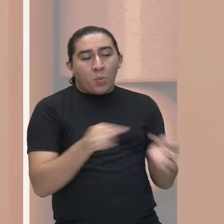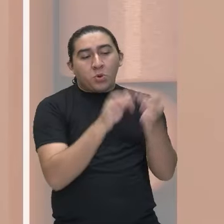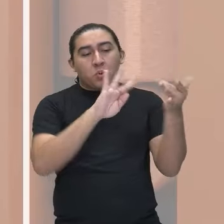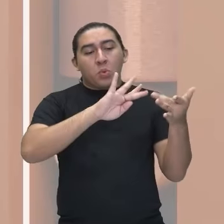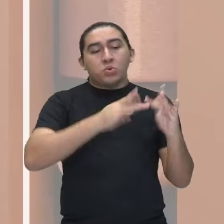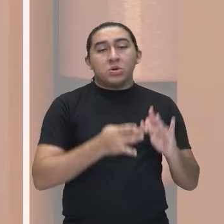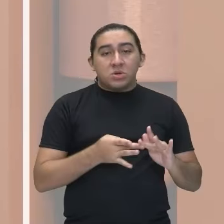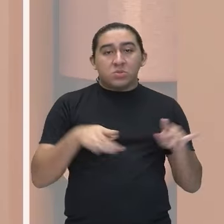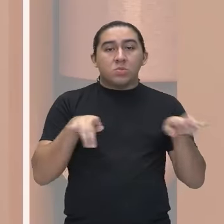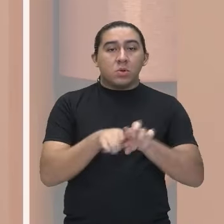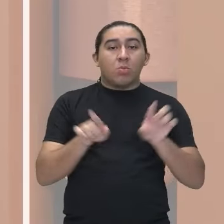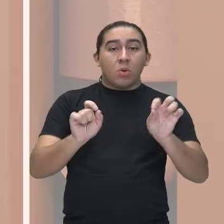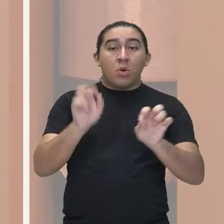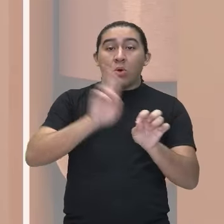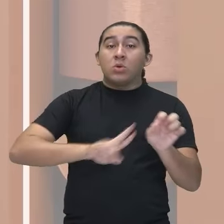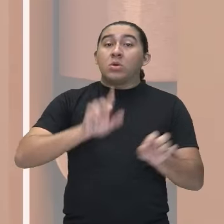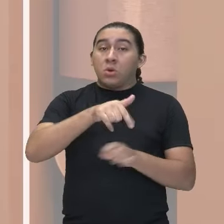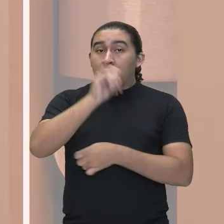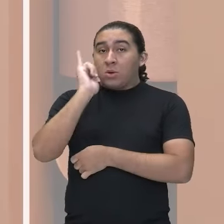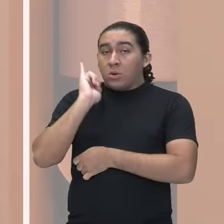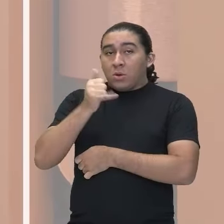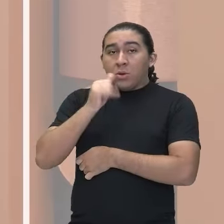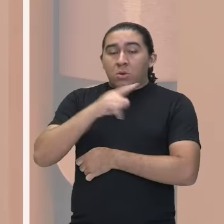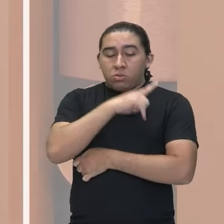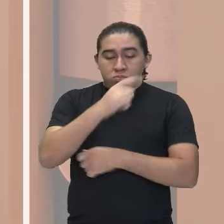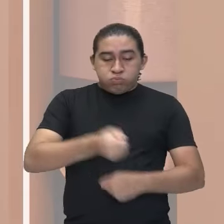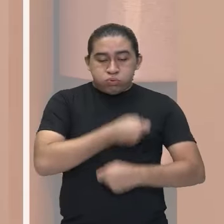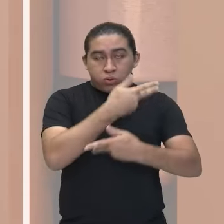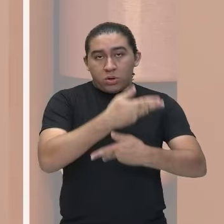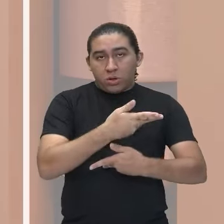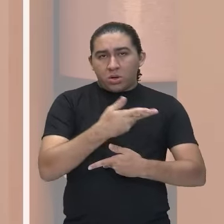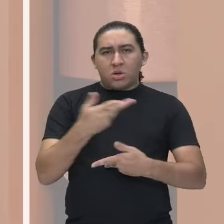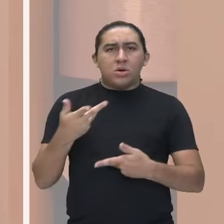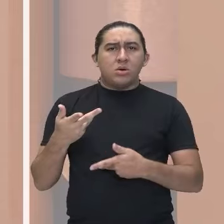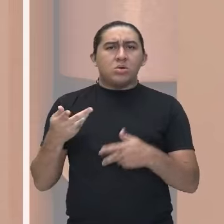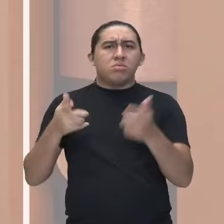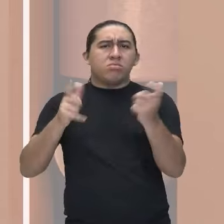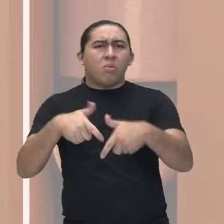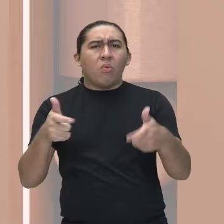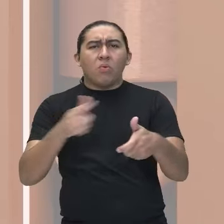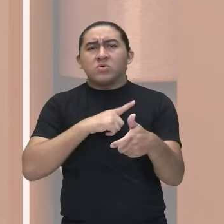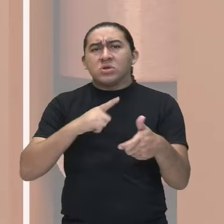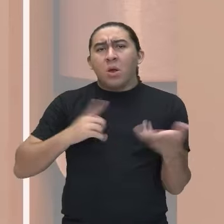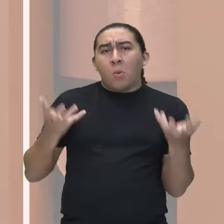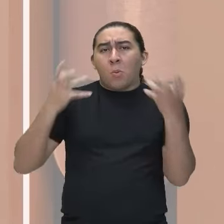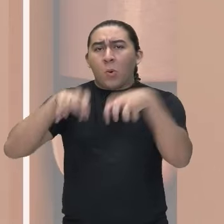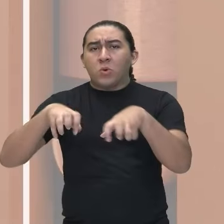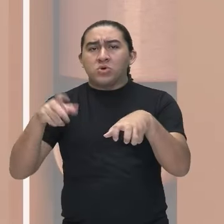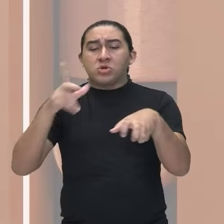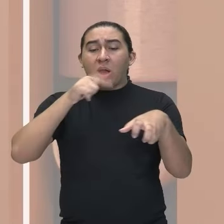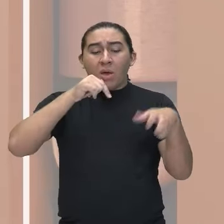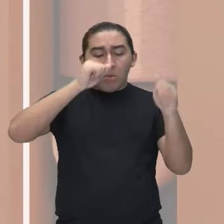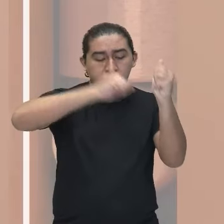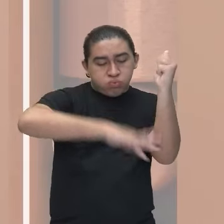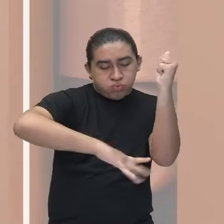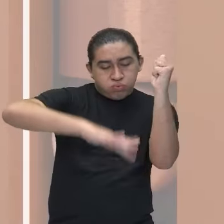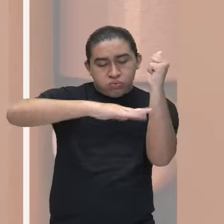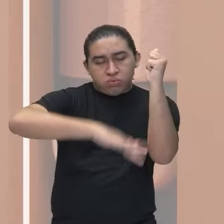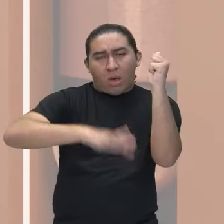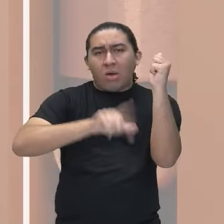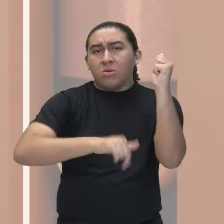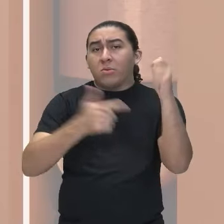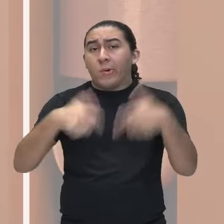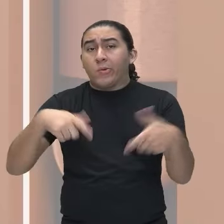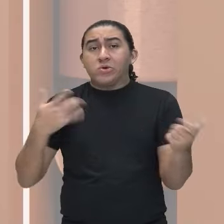né, através das narrativas que se faziam, não está. Cadê os monstros dos mares que eram contados ali? Então os gregos